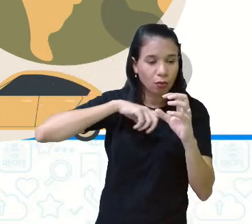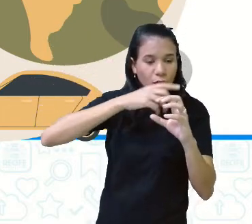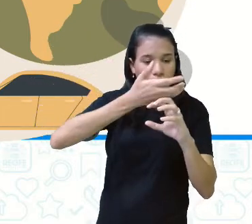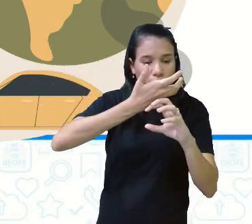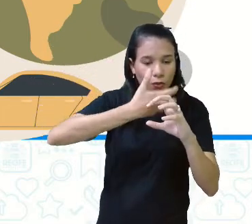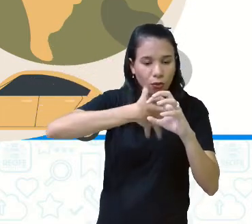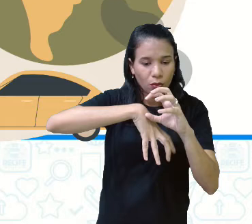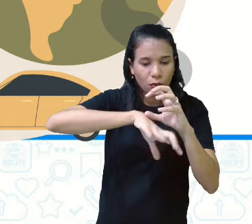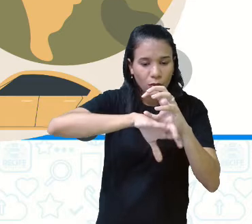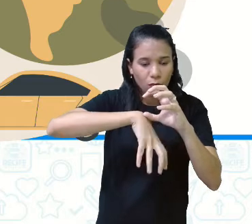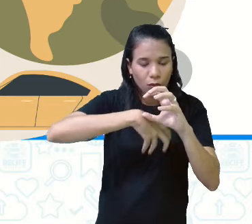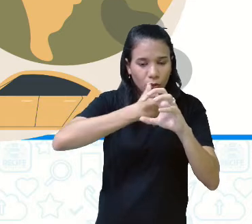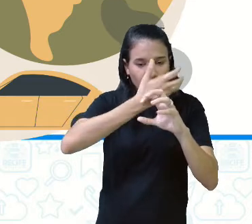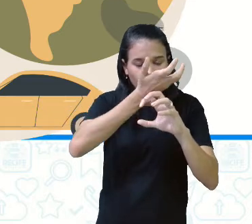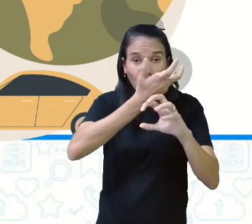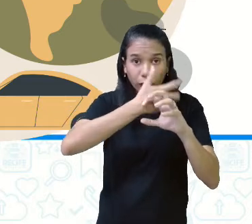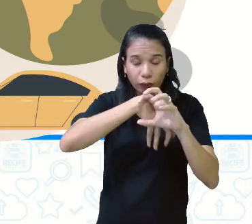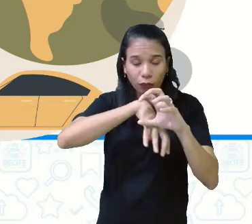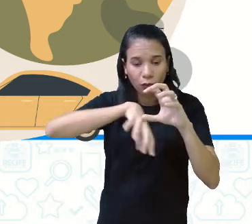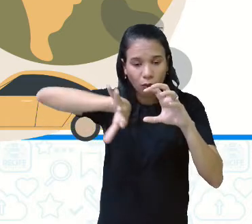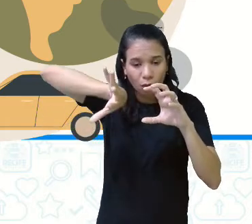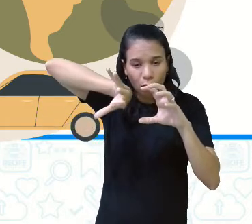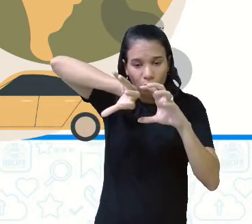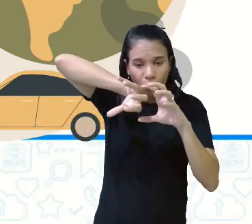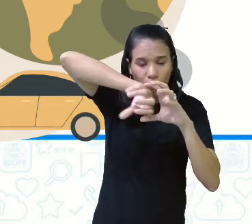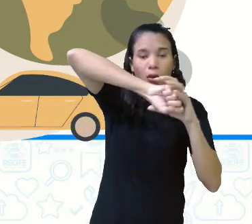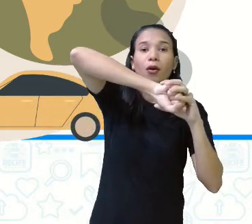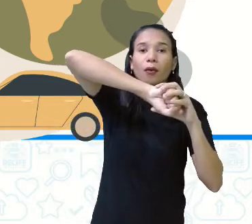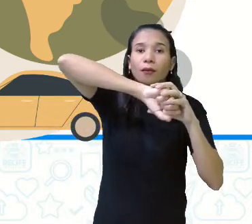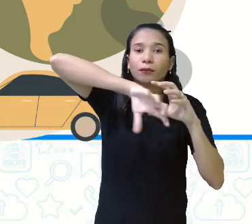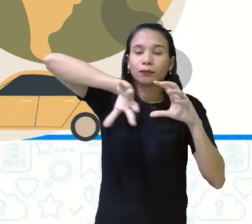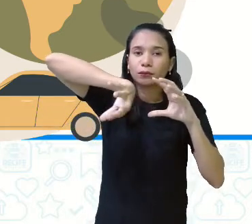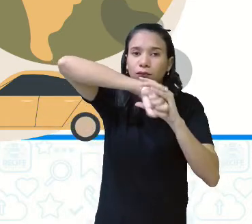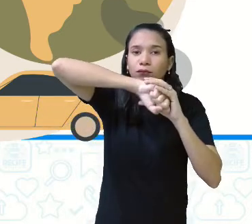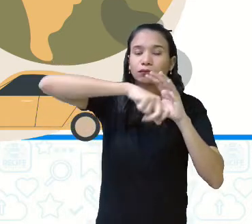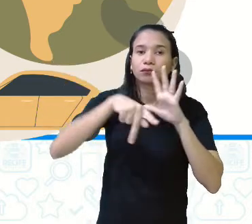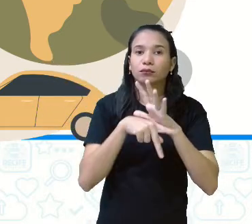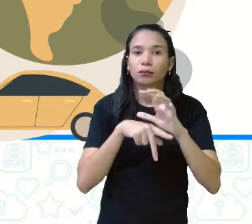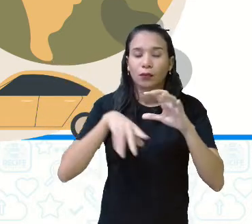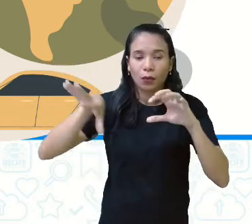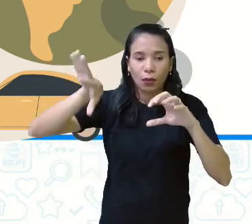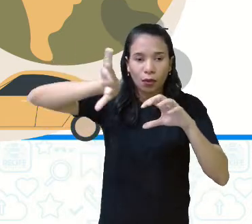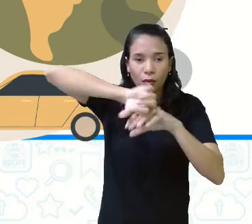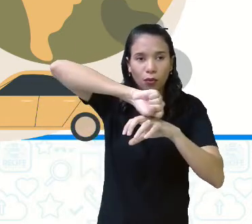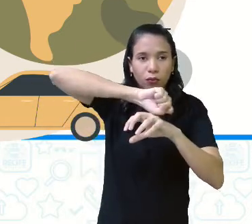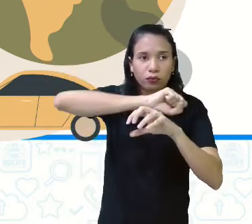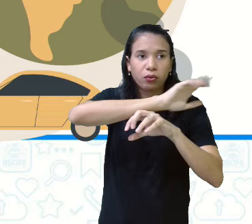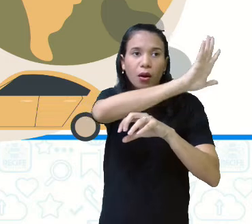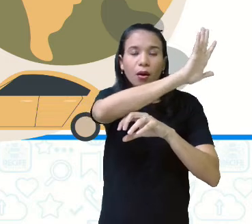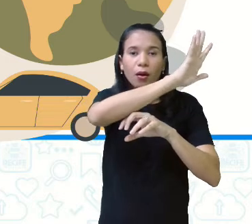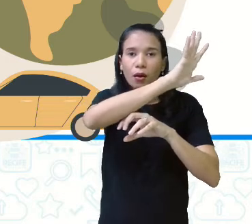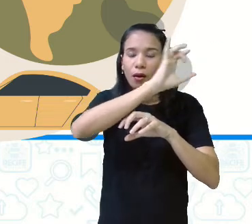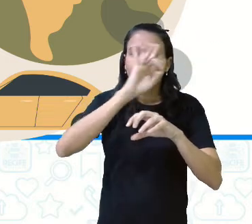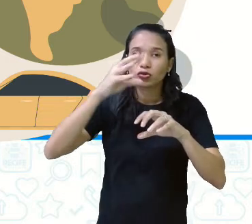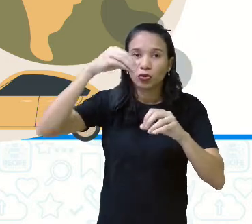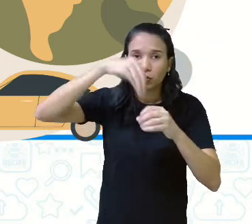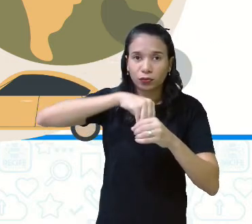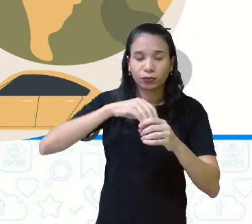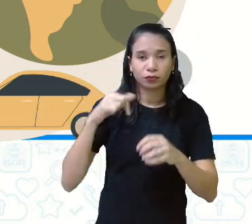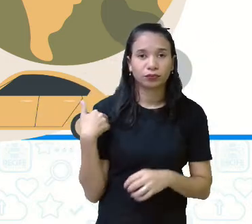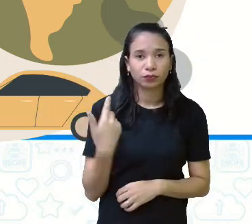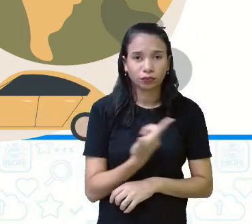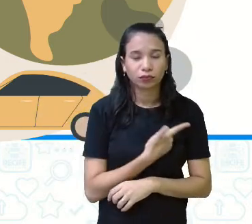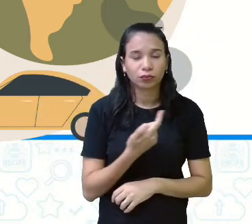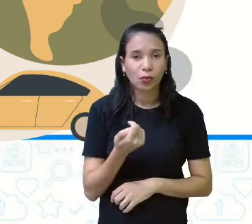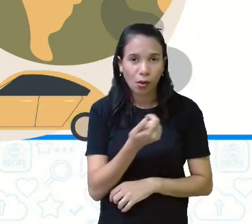de ozônio, é um filtrozinho. Quando ele entra, é para ele entrar e sair. Fica ali dentro, aqui no nosso planeta, fica